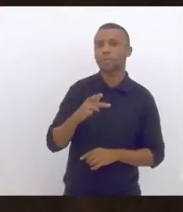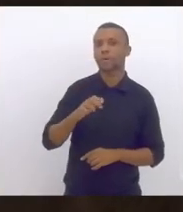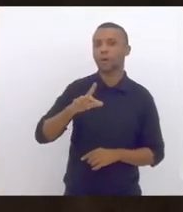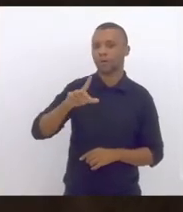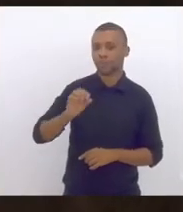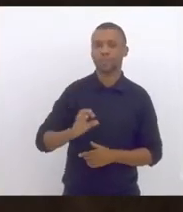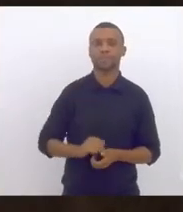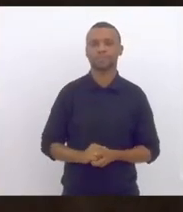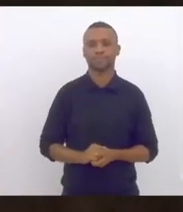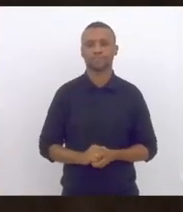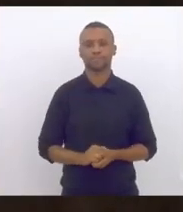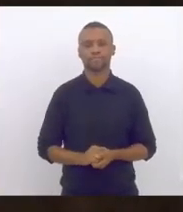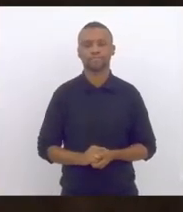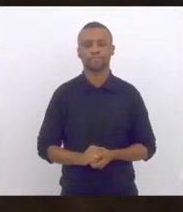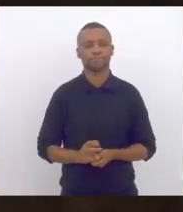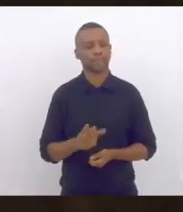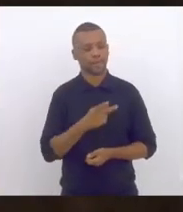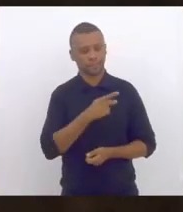presidente,